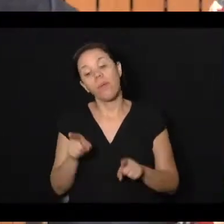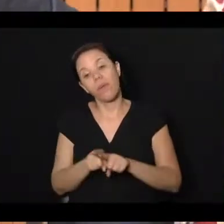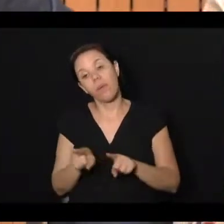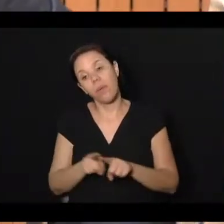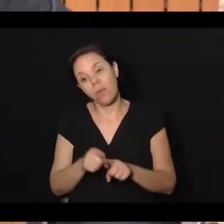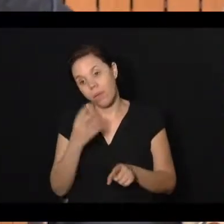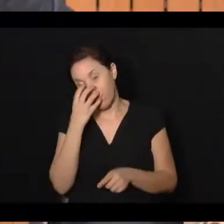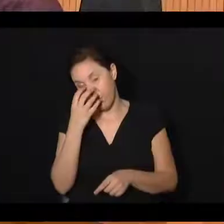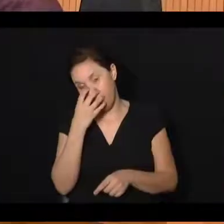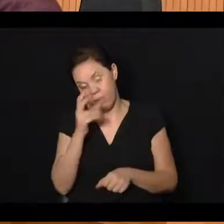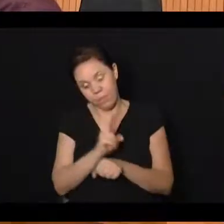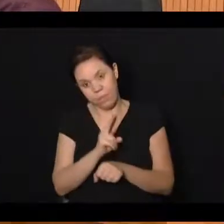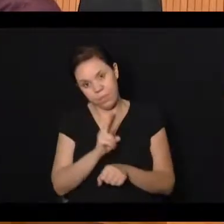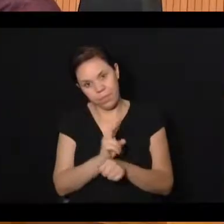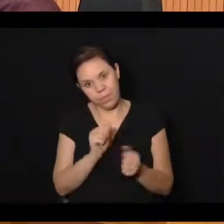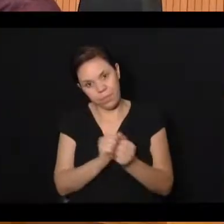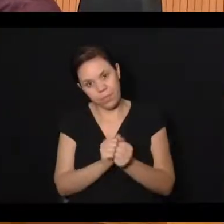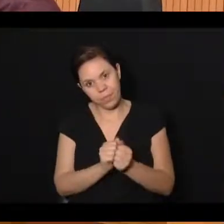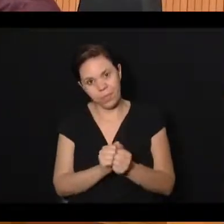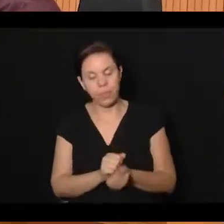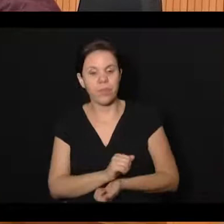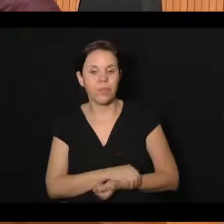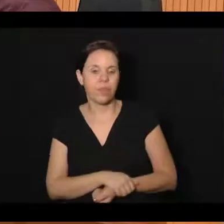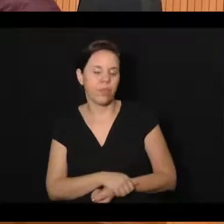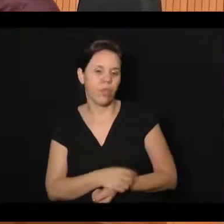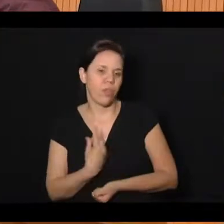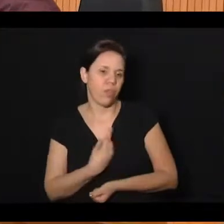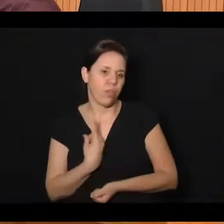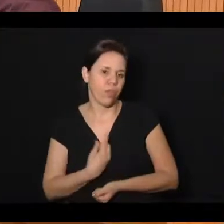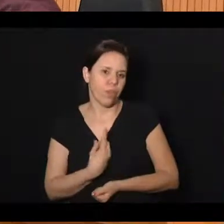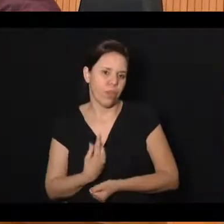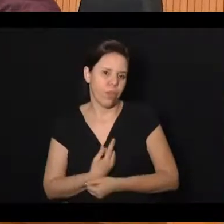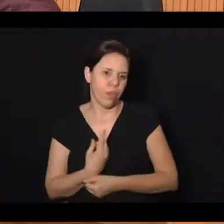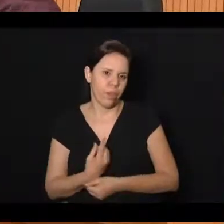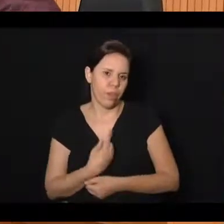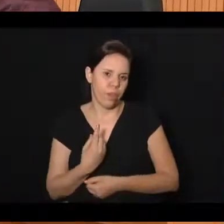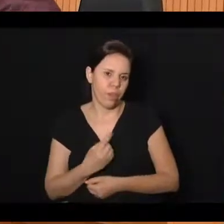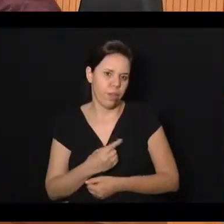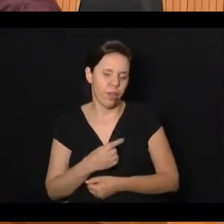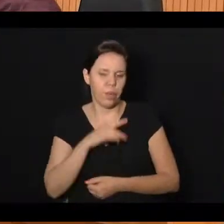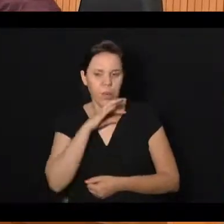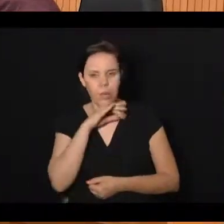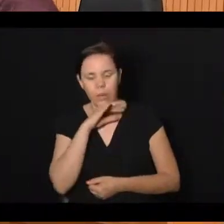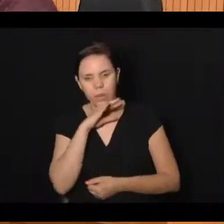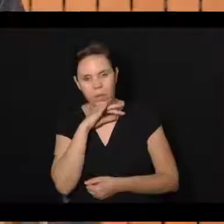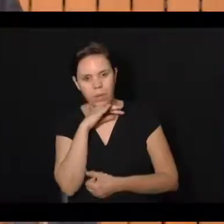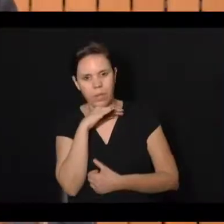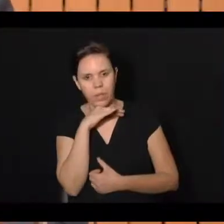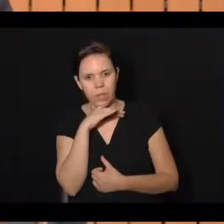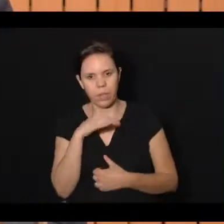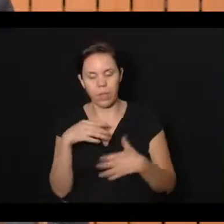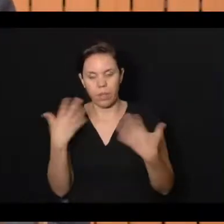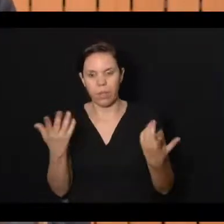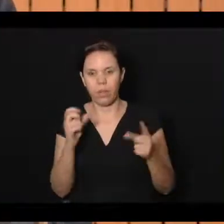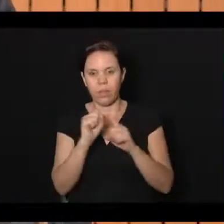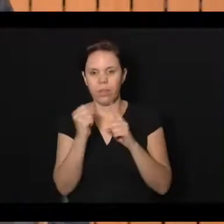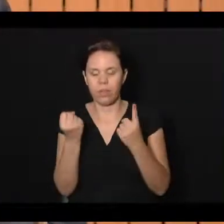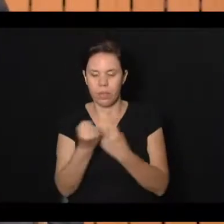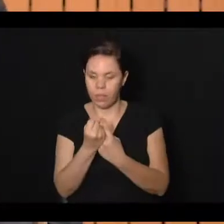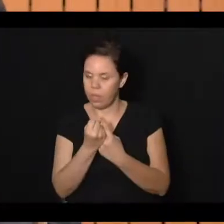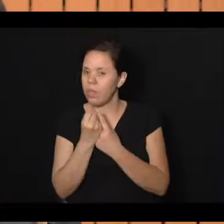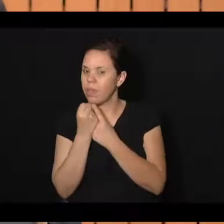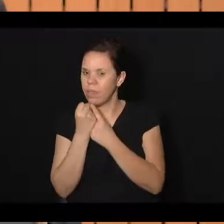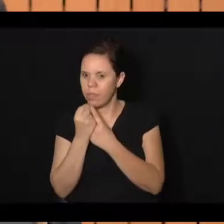tenho um cara novo também porque ficar sozinho né ser solitário é muito ruim ainda mais quando você vive numa sociedade que muitas